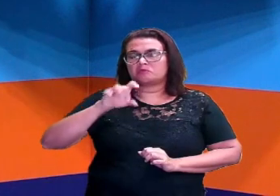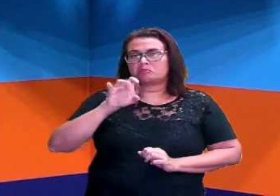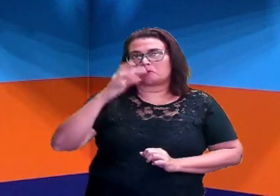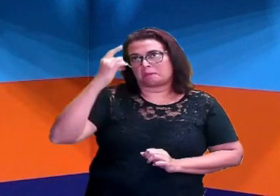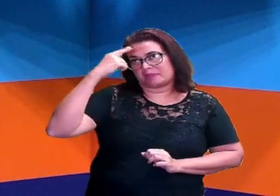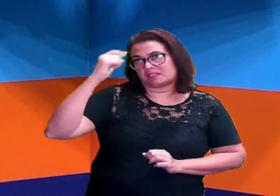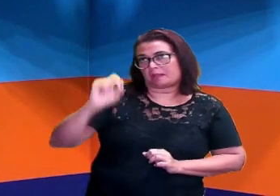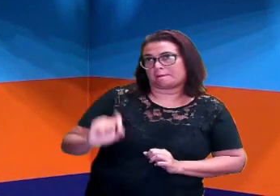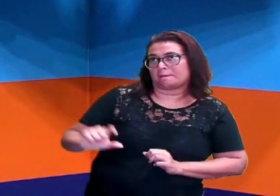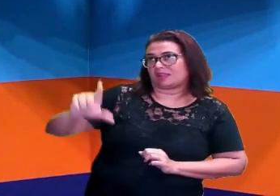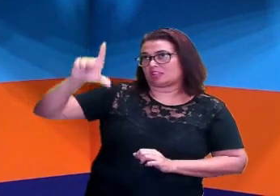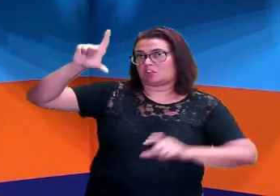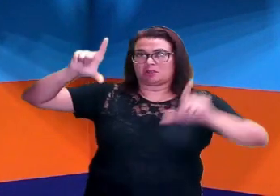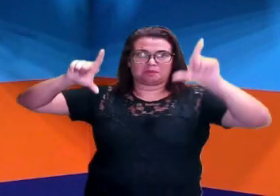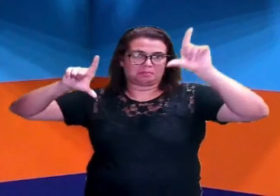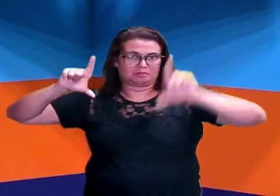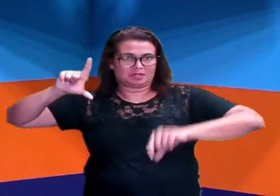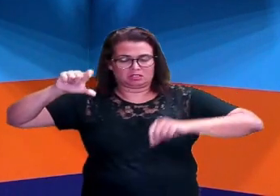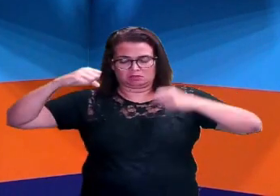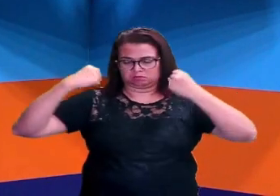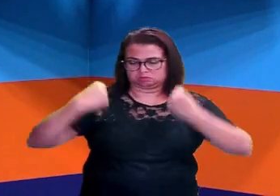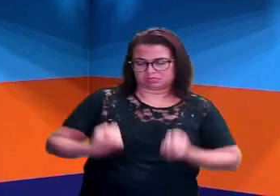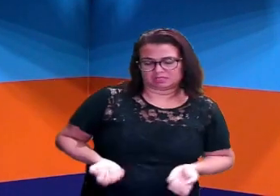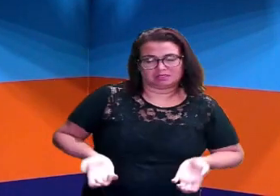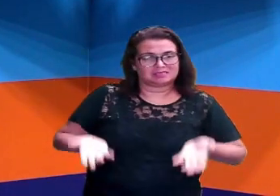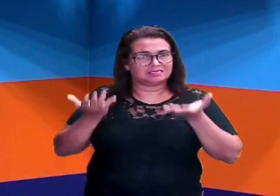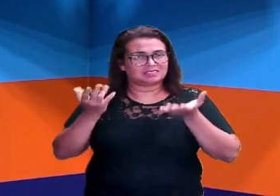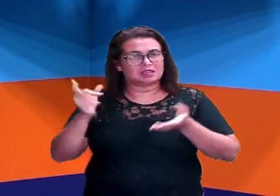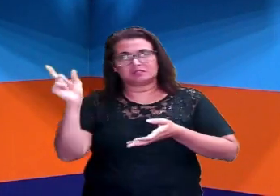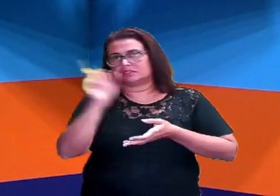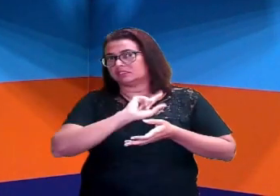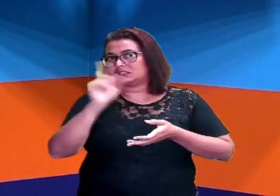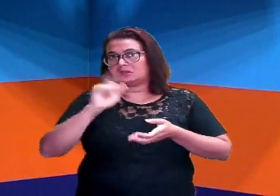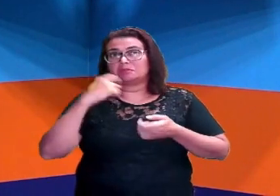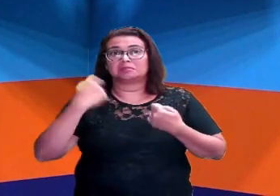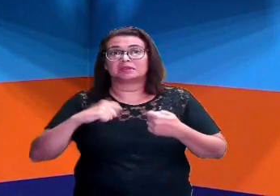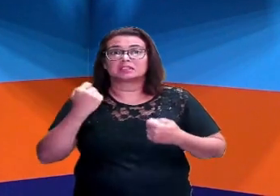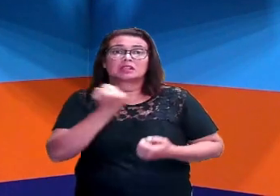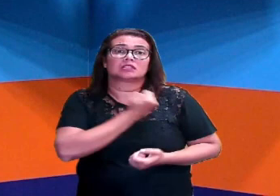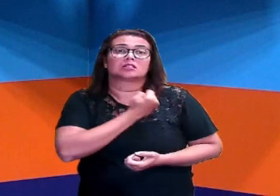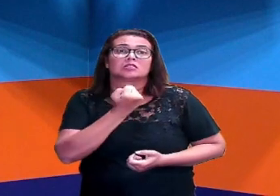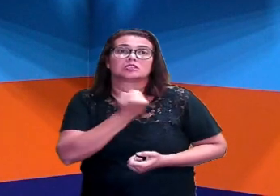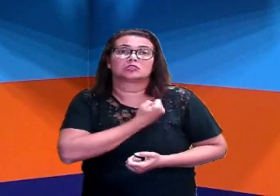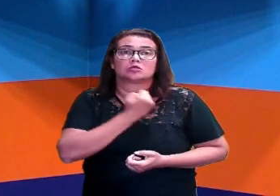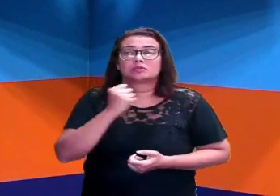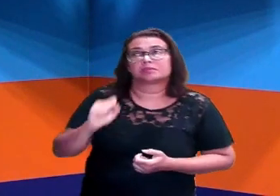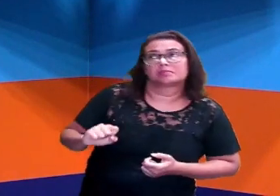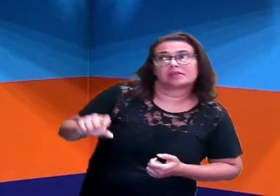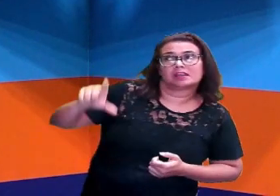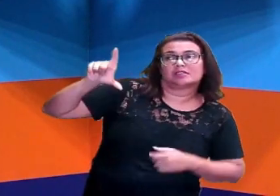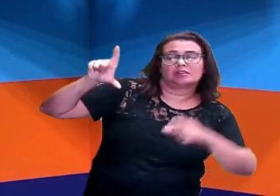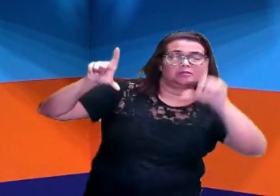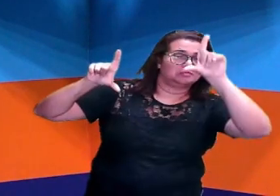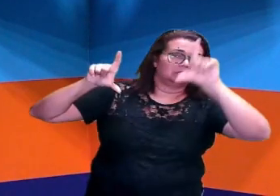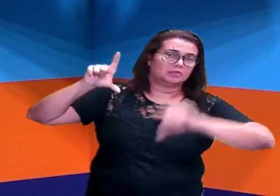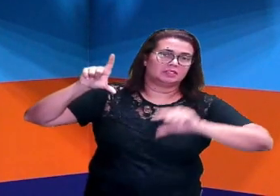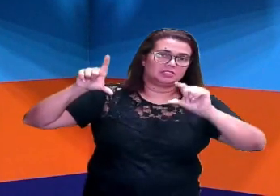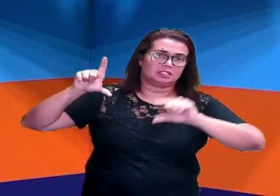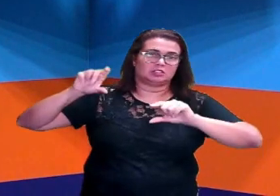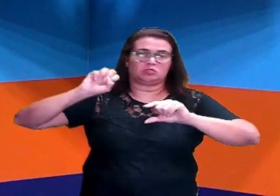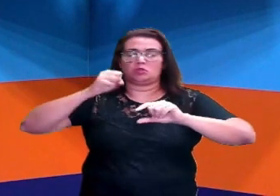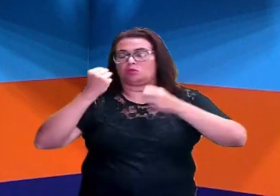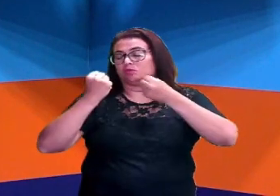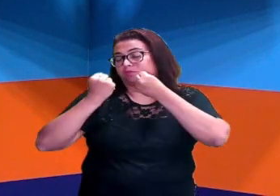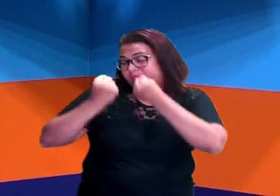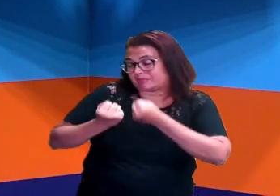menor, pesado ou leve. É preciso saber quanto é maior ou menor, ou quanto ele é mais pesado ou